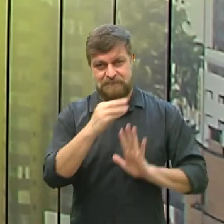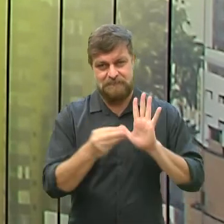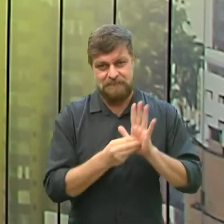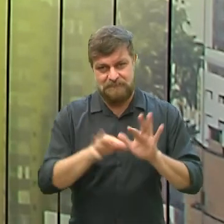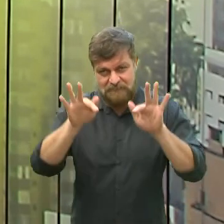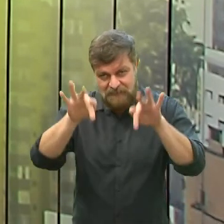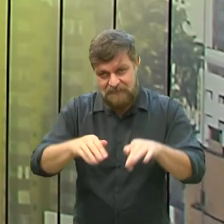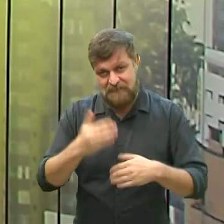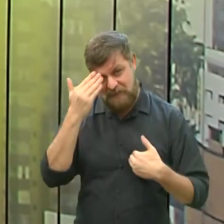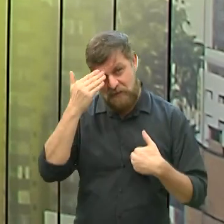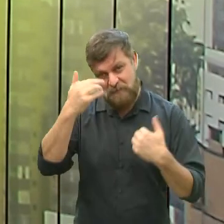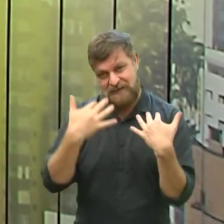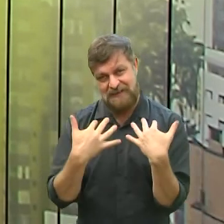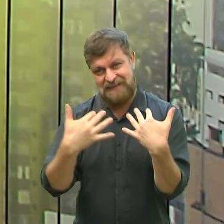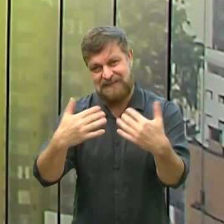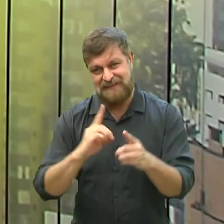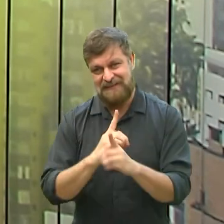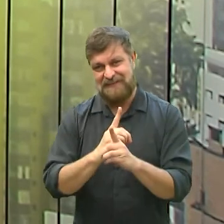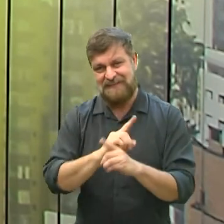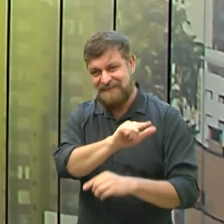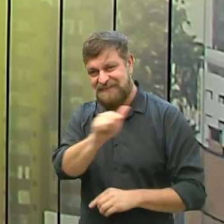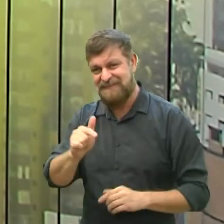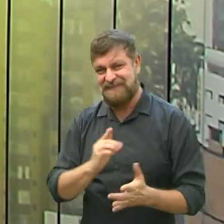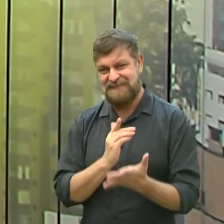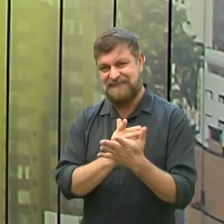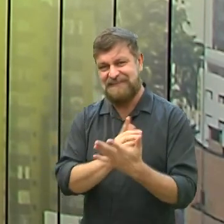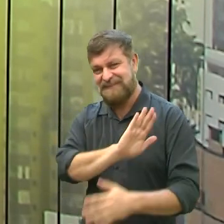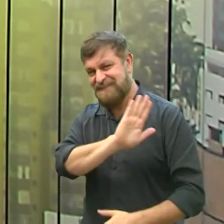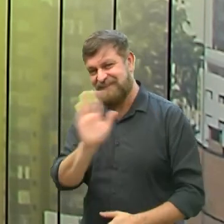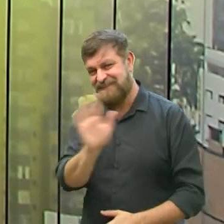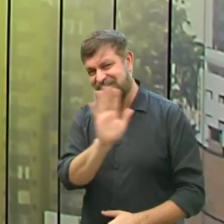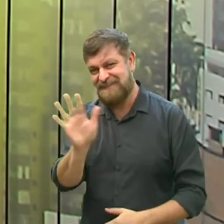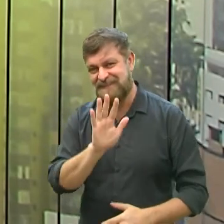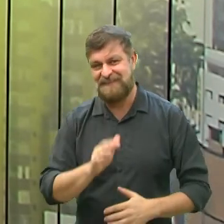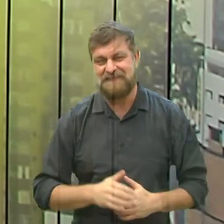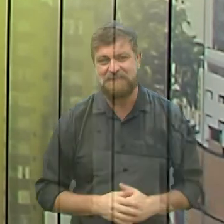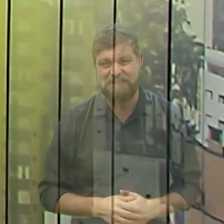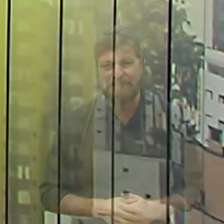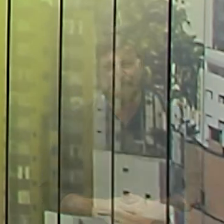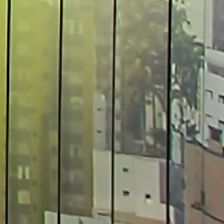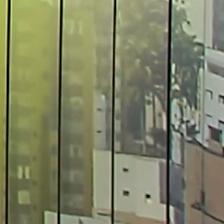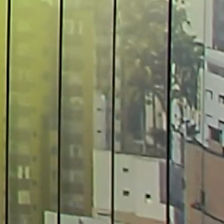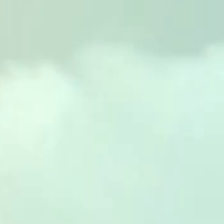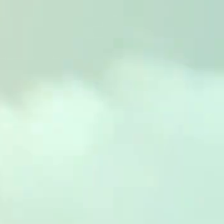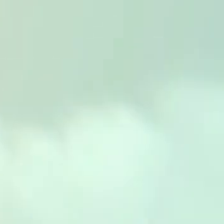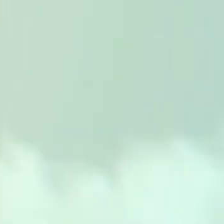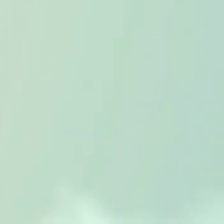obrigada pela sua companhia. Te vejo na semana que vem. Fique bem e até lá. Tchau.